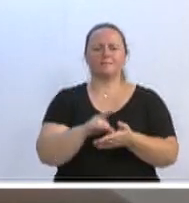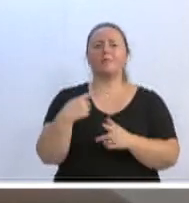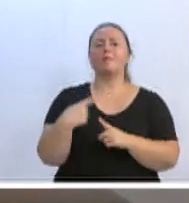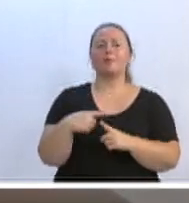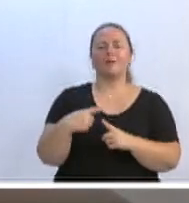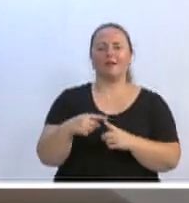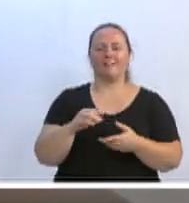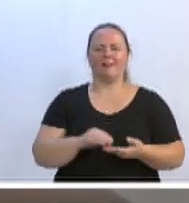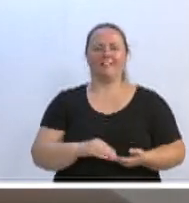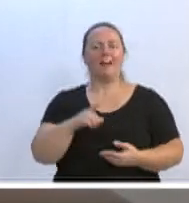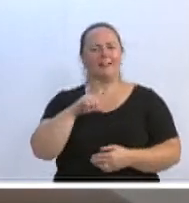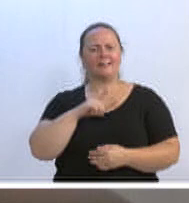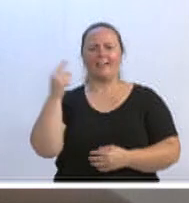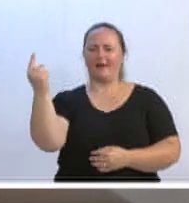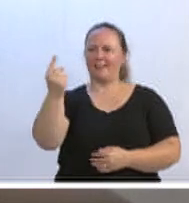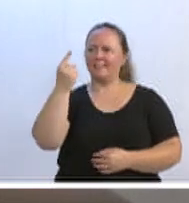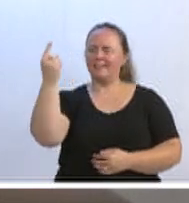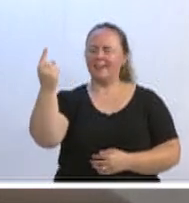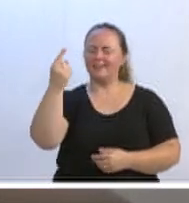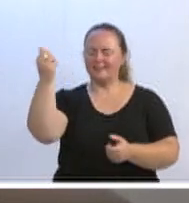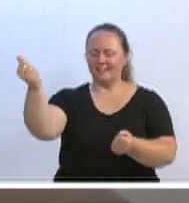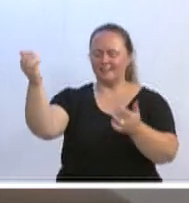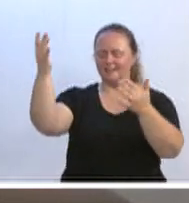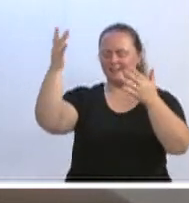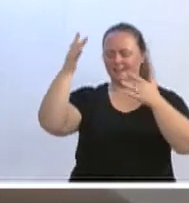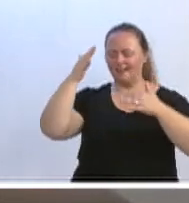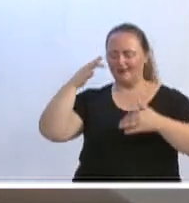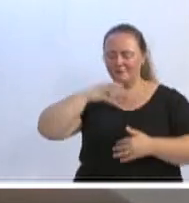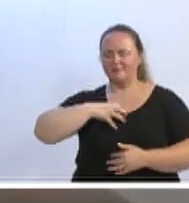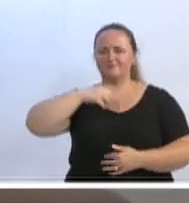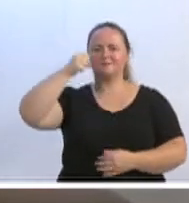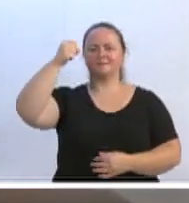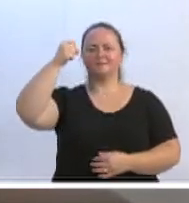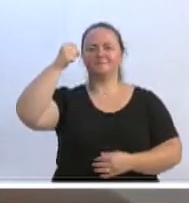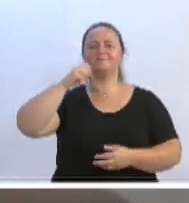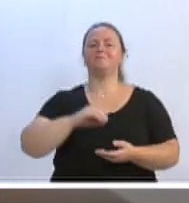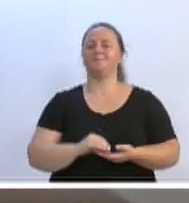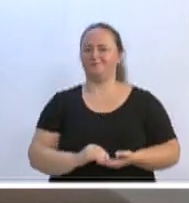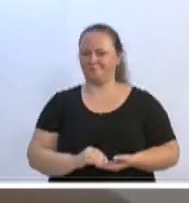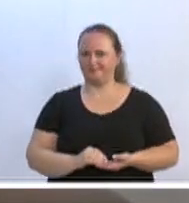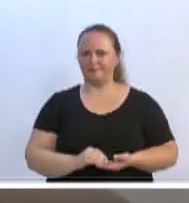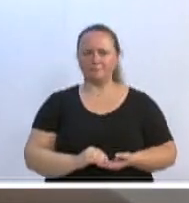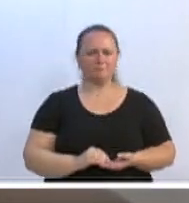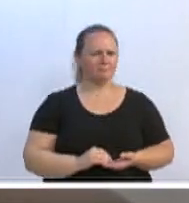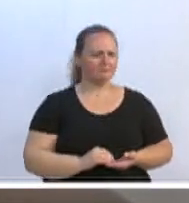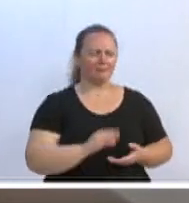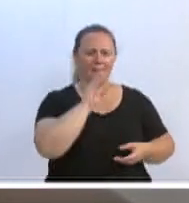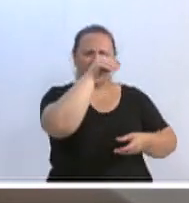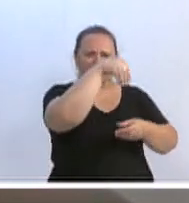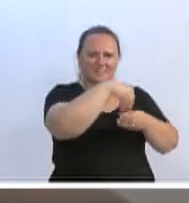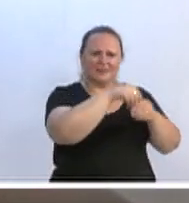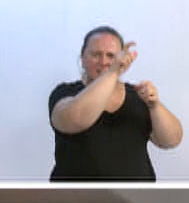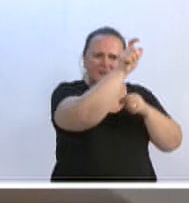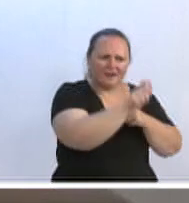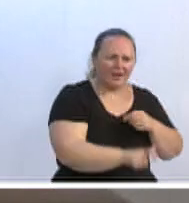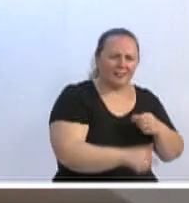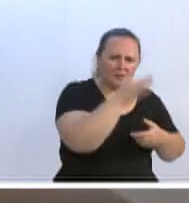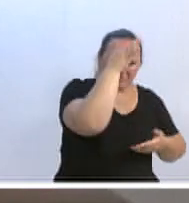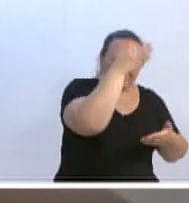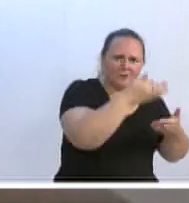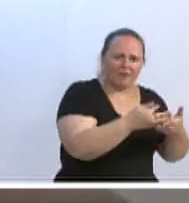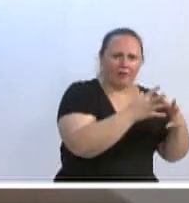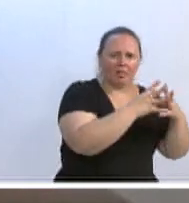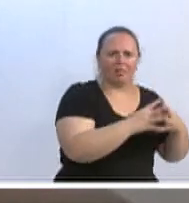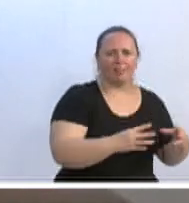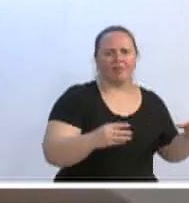Ela passa pelo nosso tempo e nos resgata. A fé que vem do homem morre com ele e vai com ele para